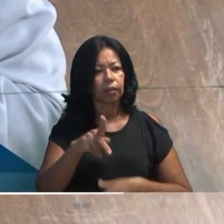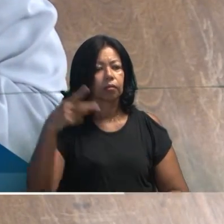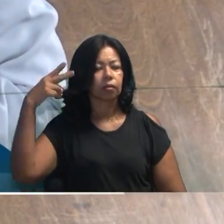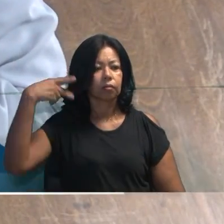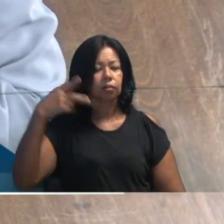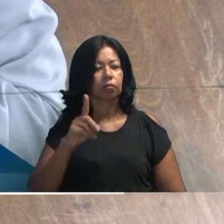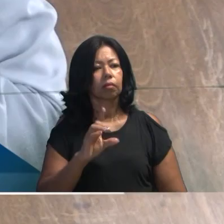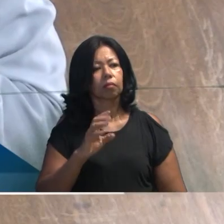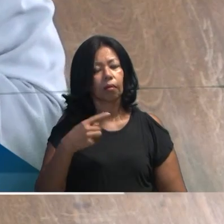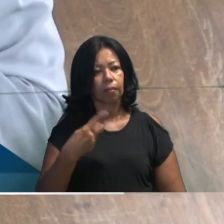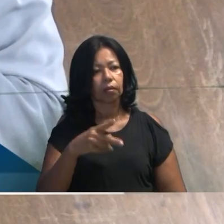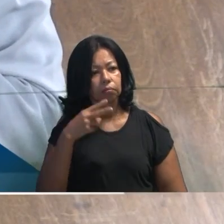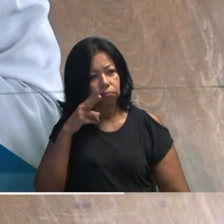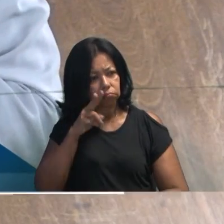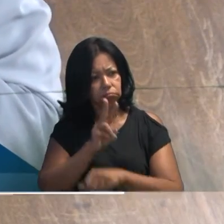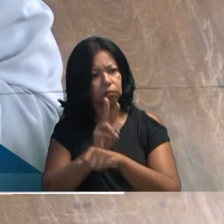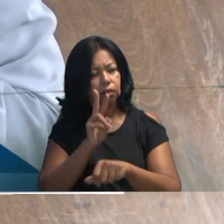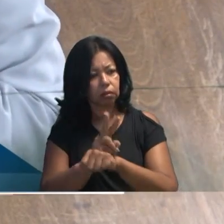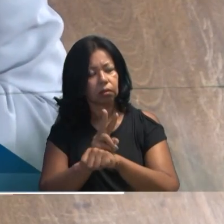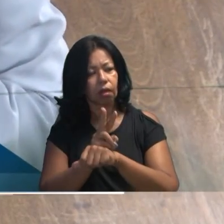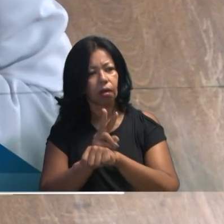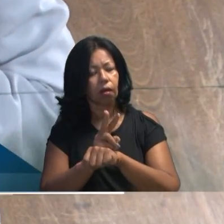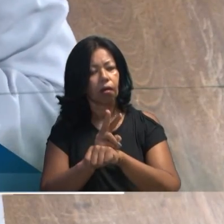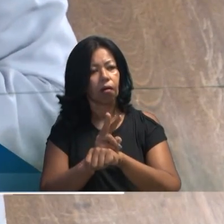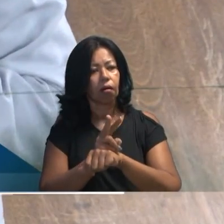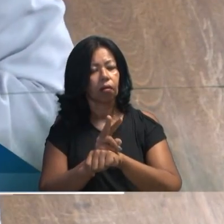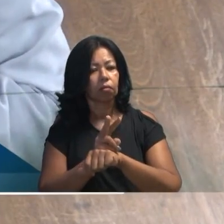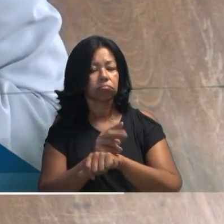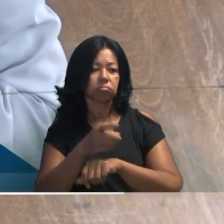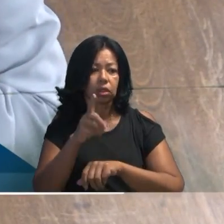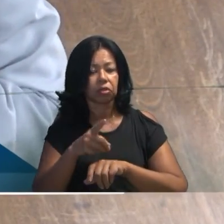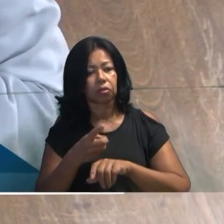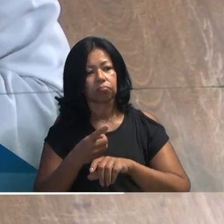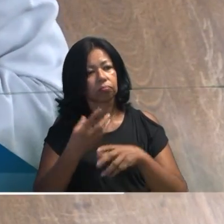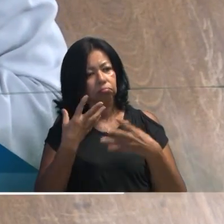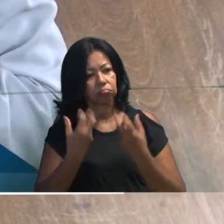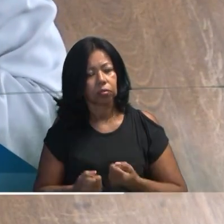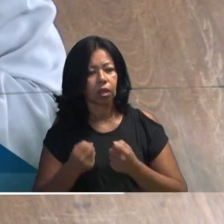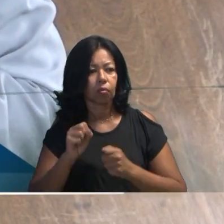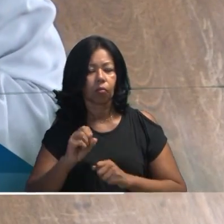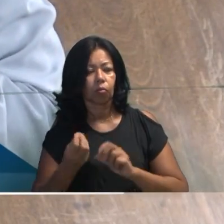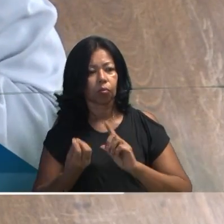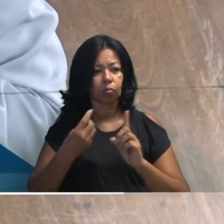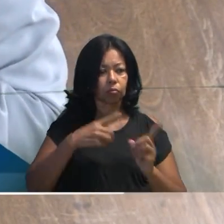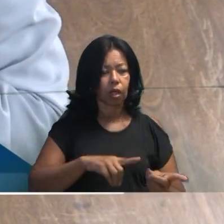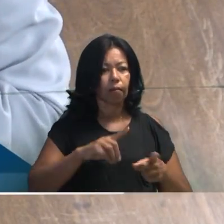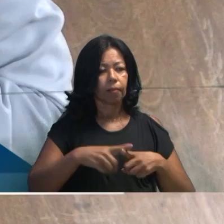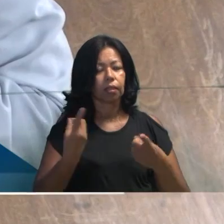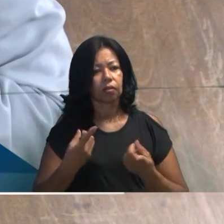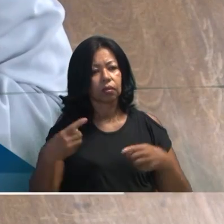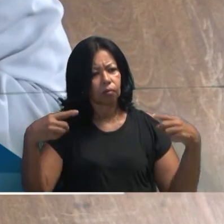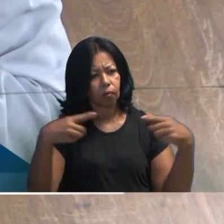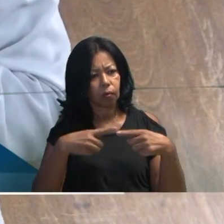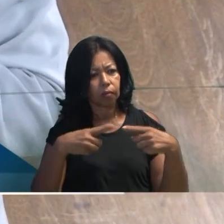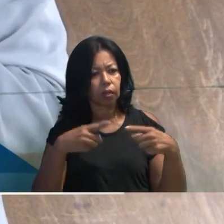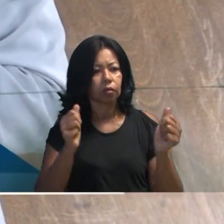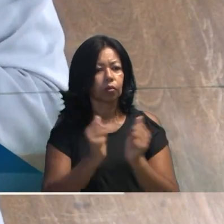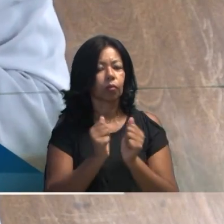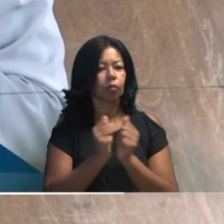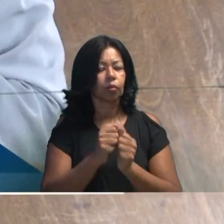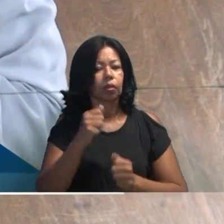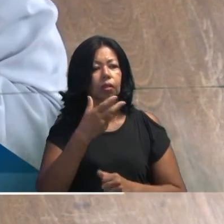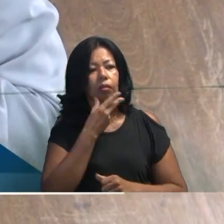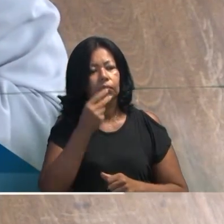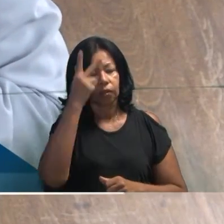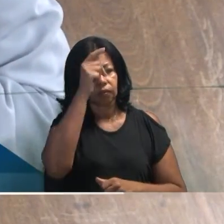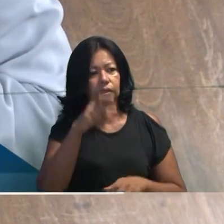Vereador não só para ele fiscalizar para ele dar um parecer seja contrário seja favorável mas para ele ver se ele está de acordo com aquilo que o prefeito está